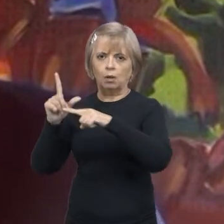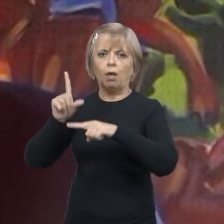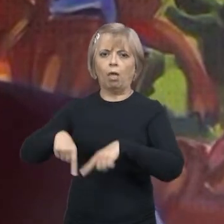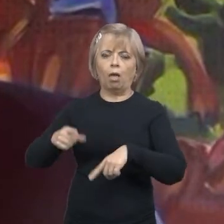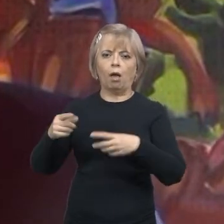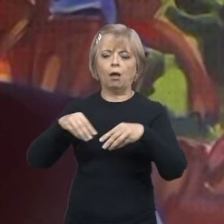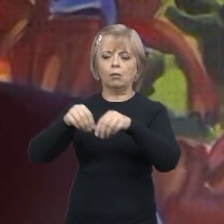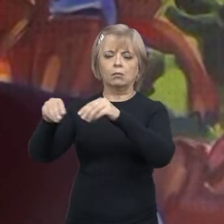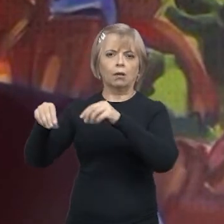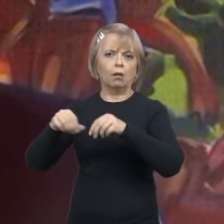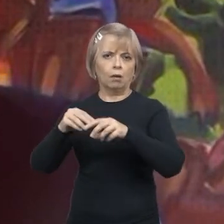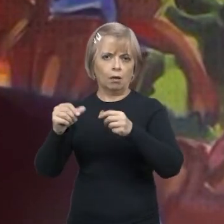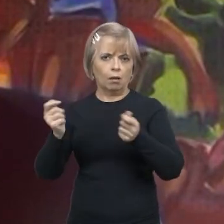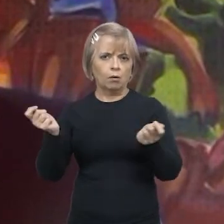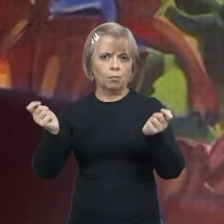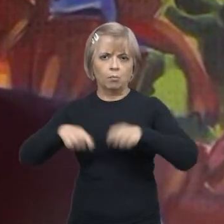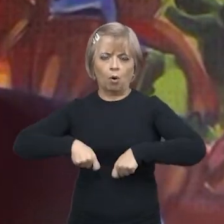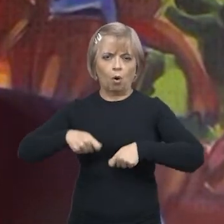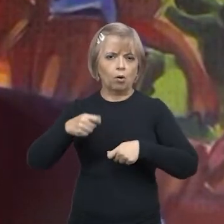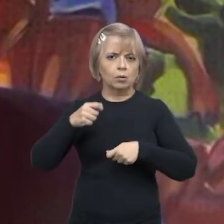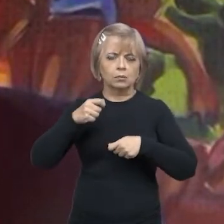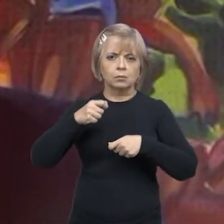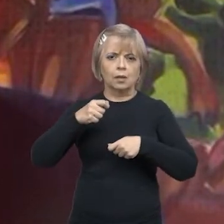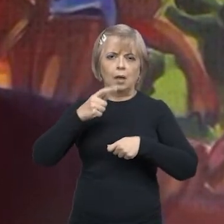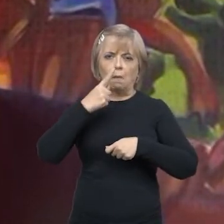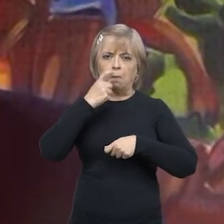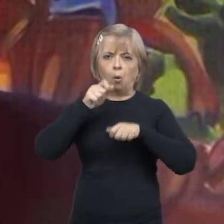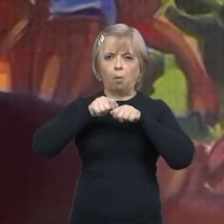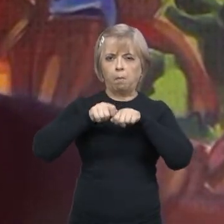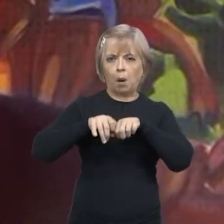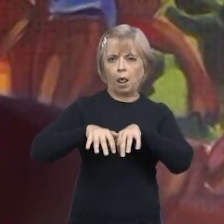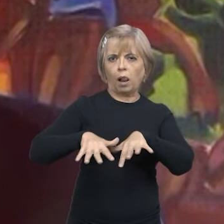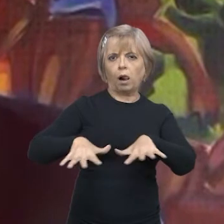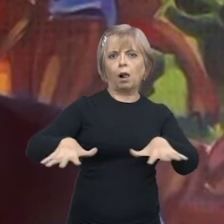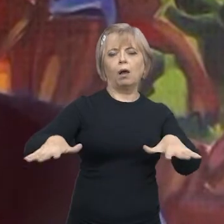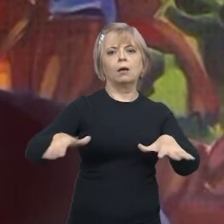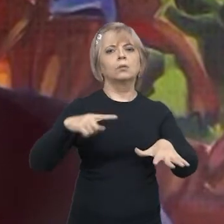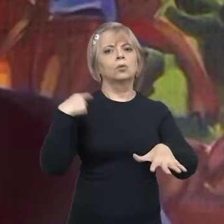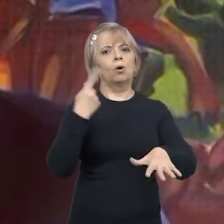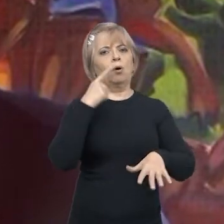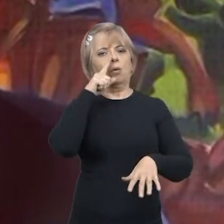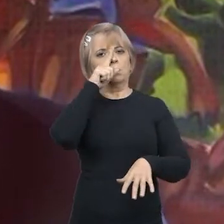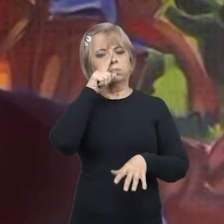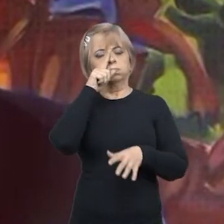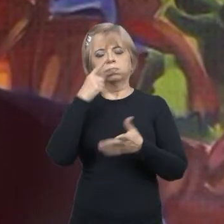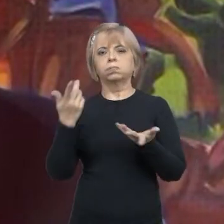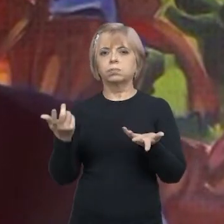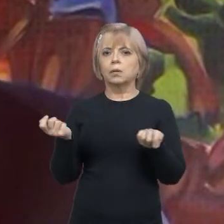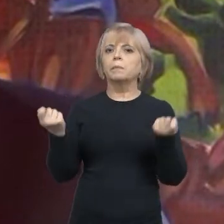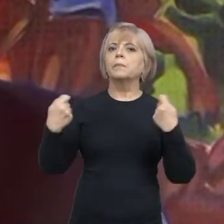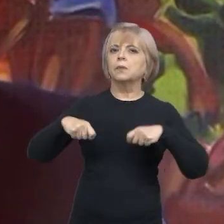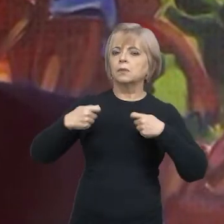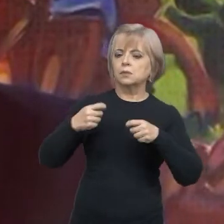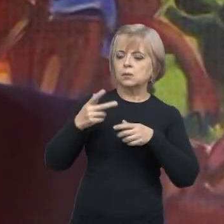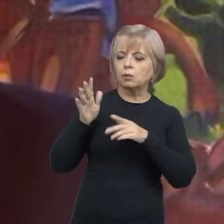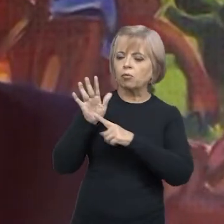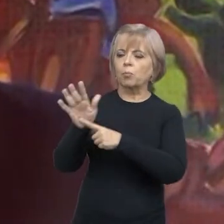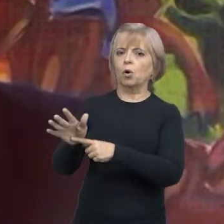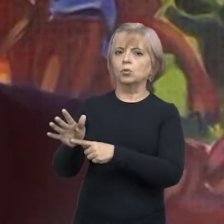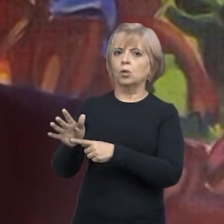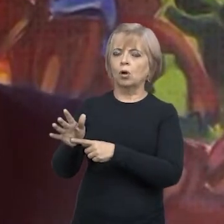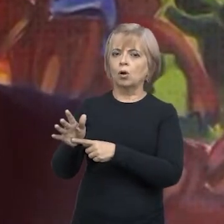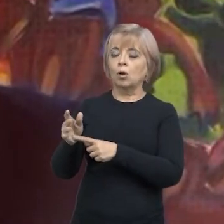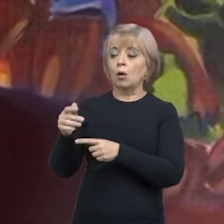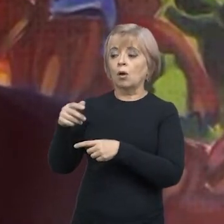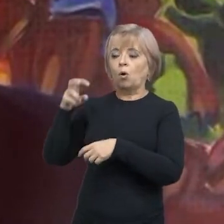atividade potencialmente poluidora e nós procuramos, então, apresentar aos colegas, primeiro